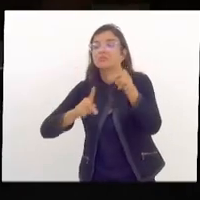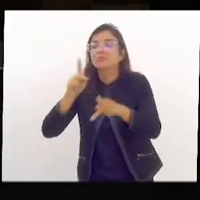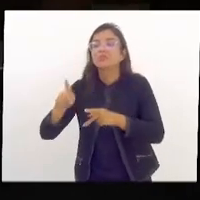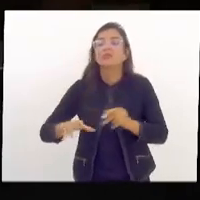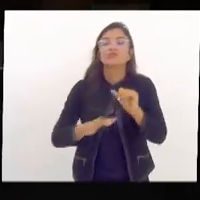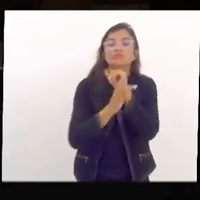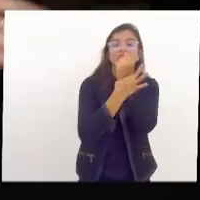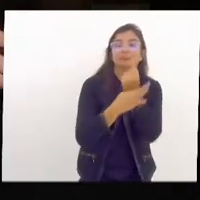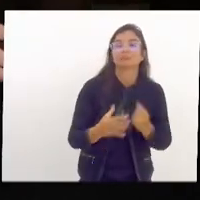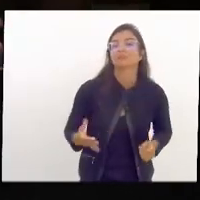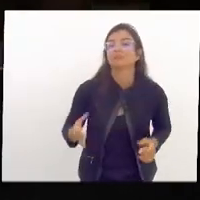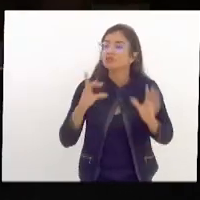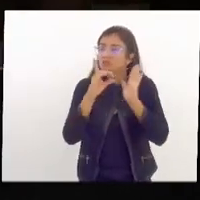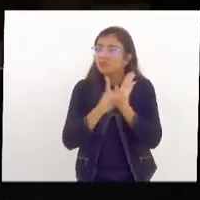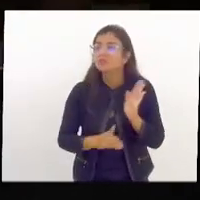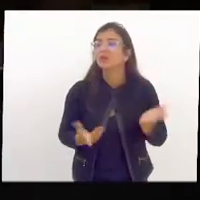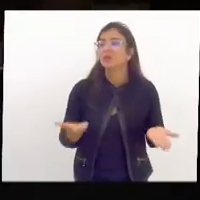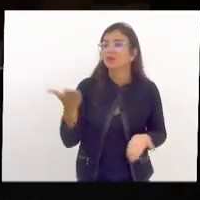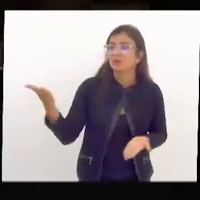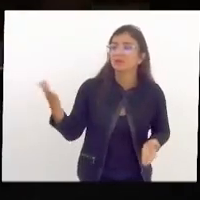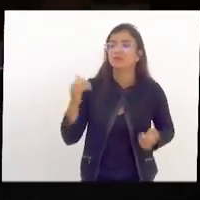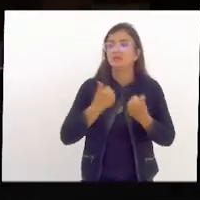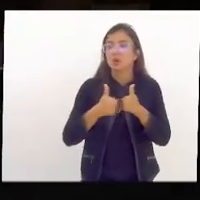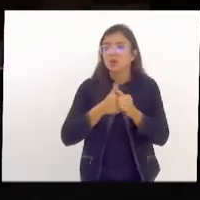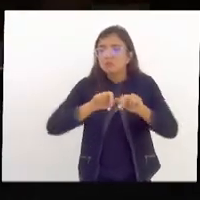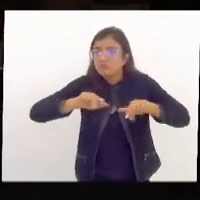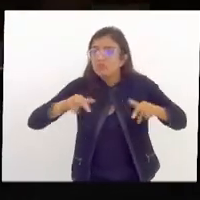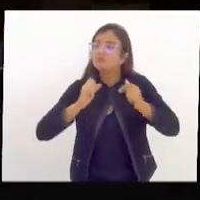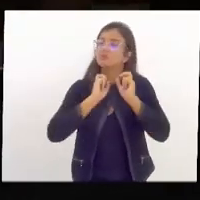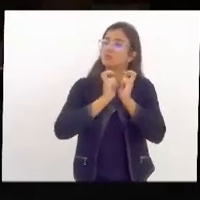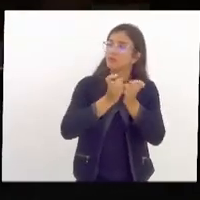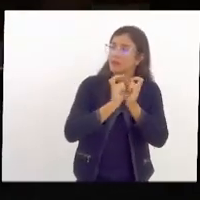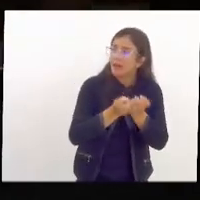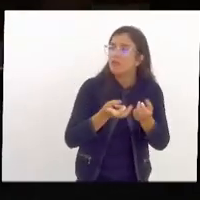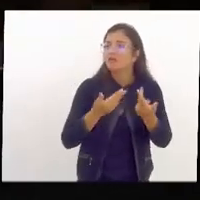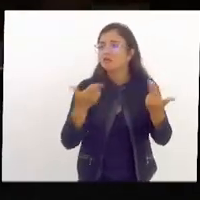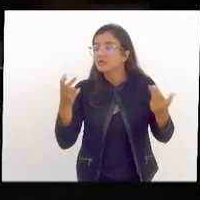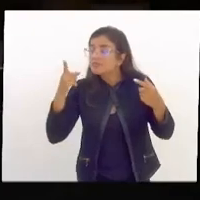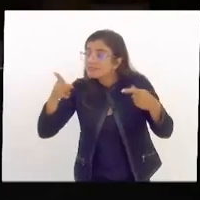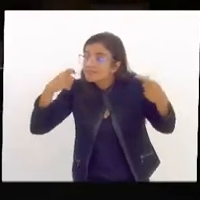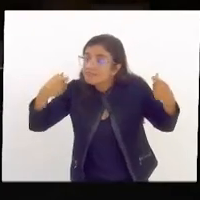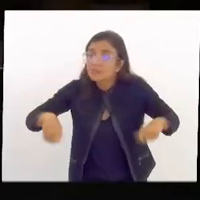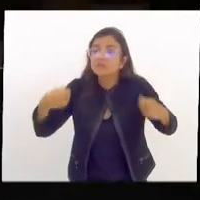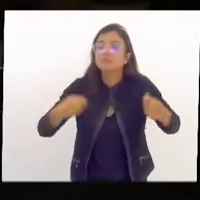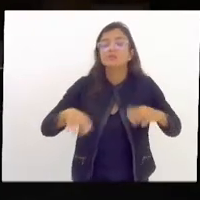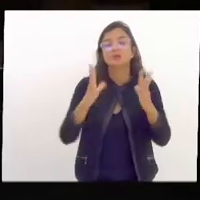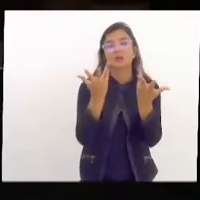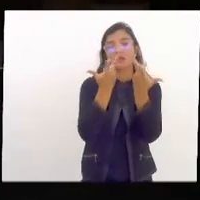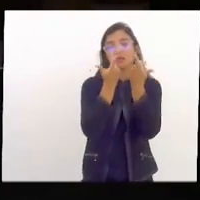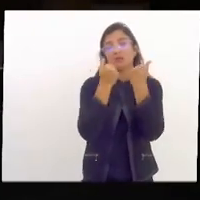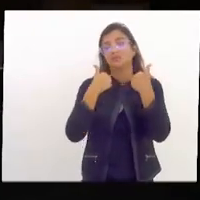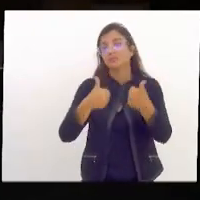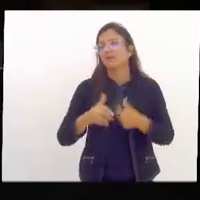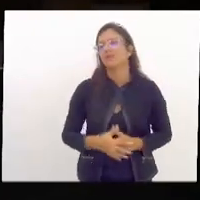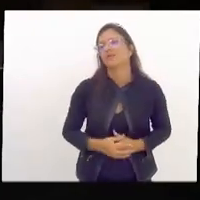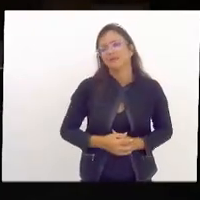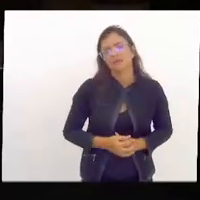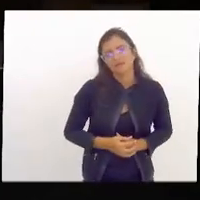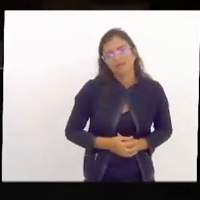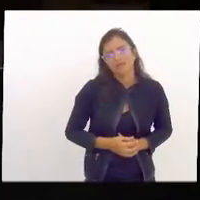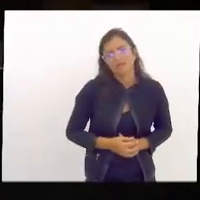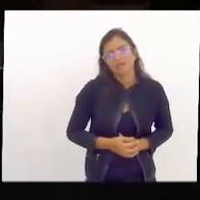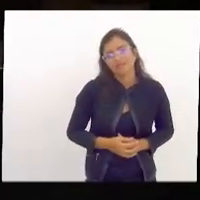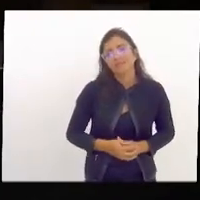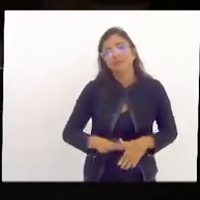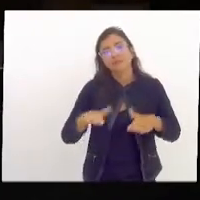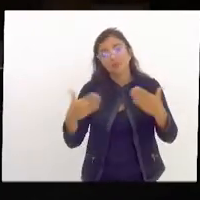direito de transporte com qualidade, isso não aconteceu. E o sistema vem piorando a cada dia. Então, só para vocês terem